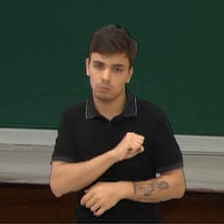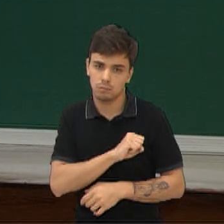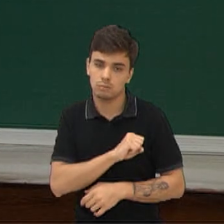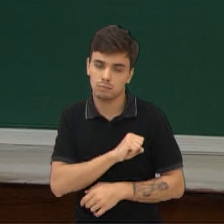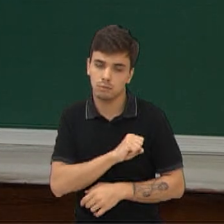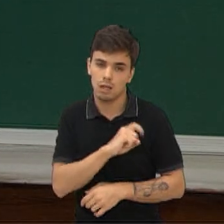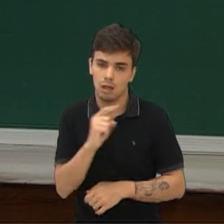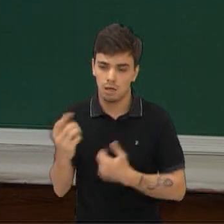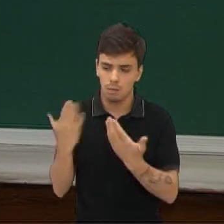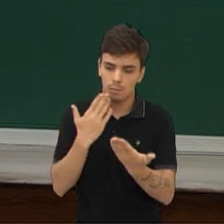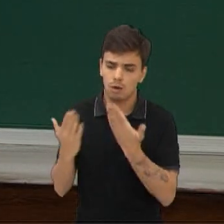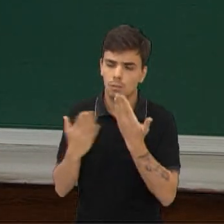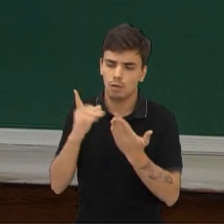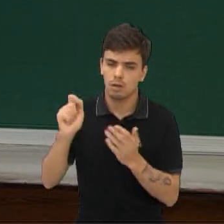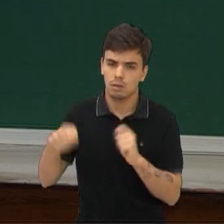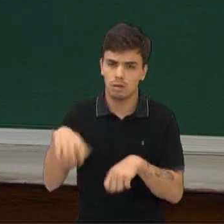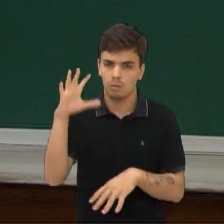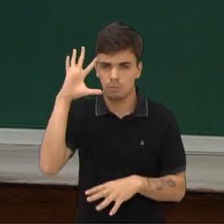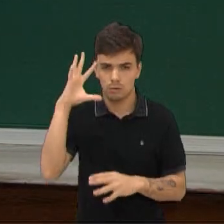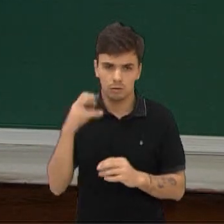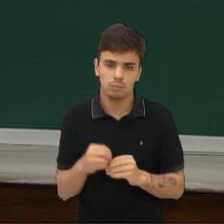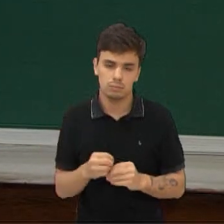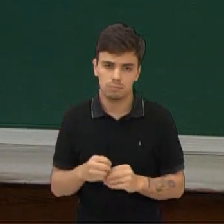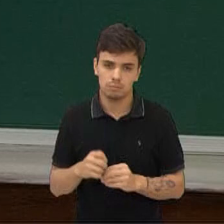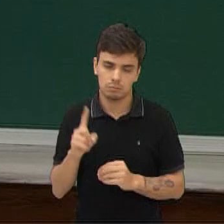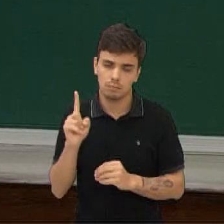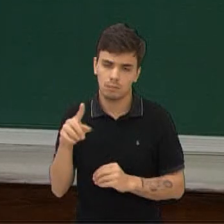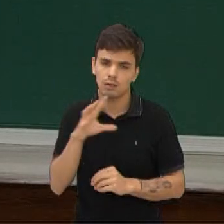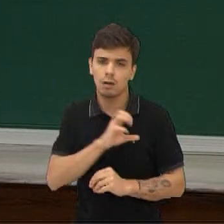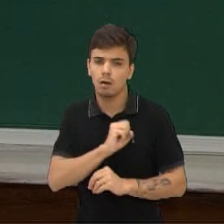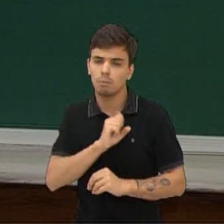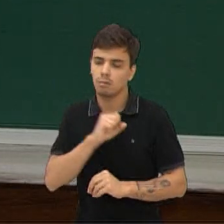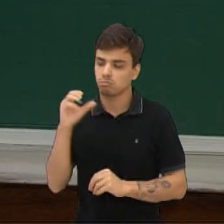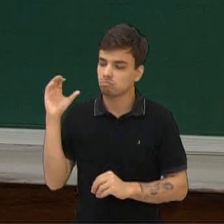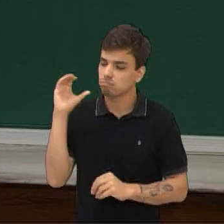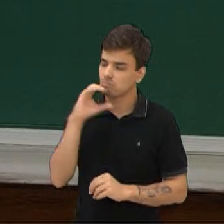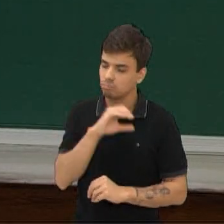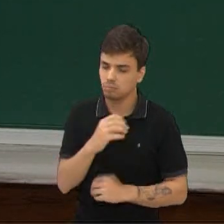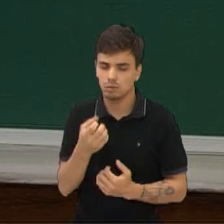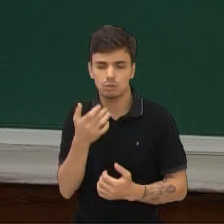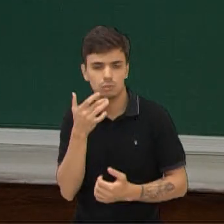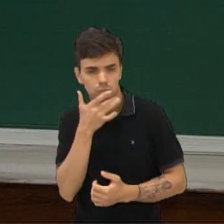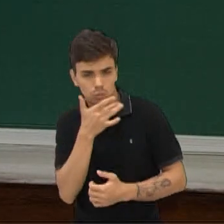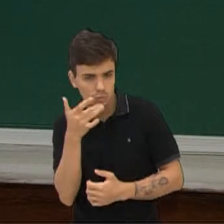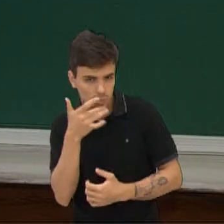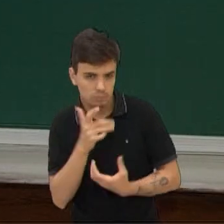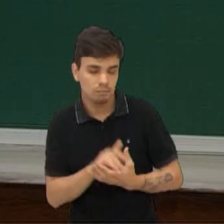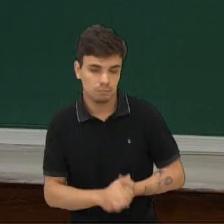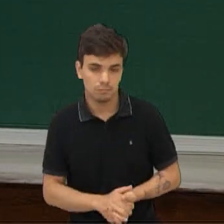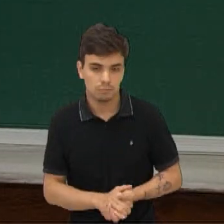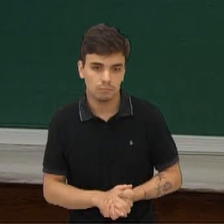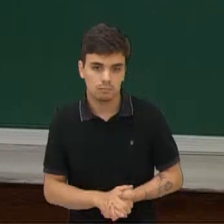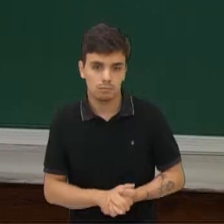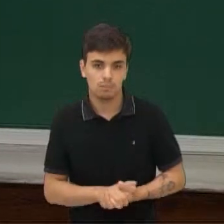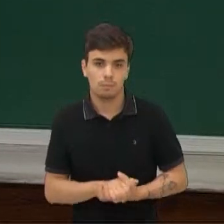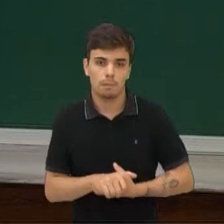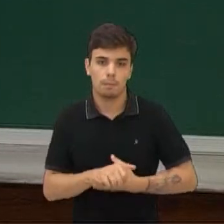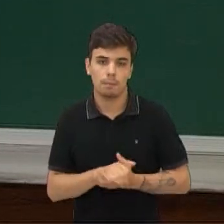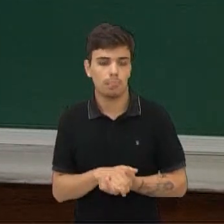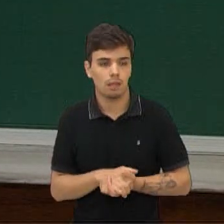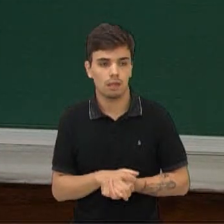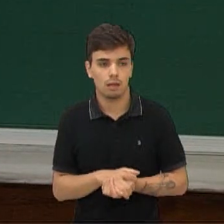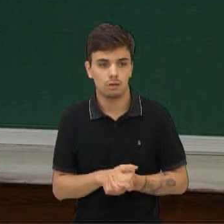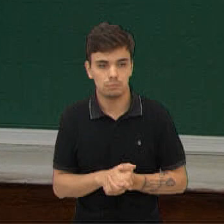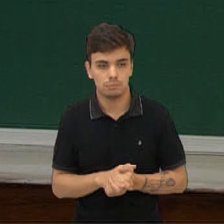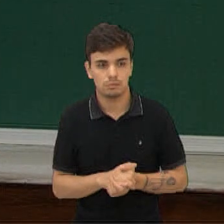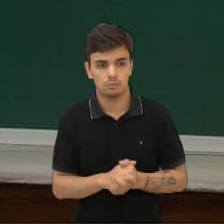comparação, né? Que já está subentendida. Aquele amor era um calor, era uma coisa boa, né? Aquele sentimento, tá bom? Vamos